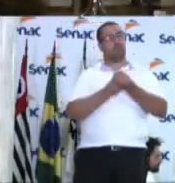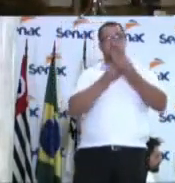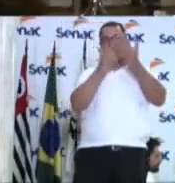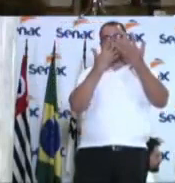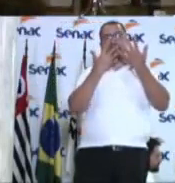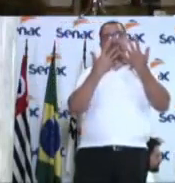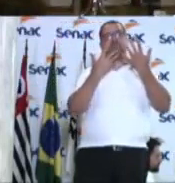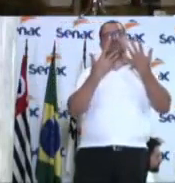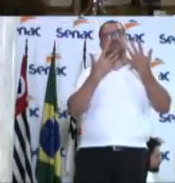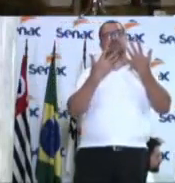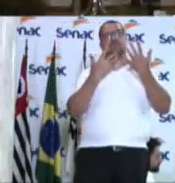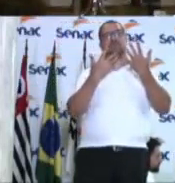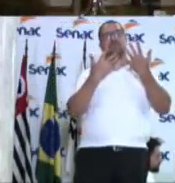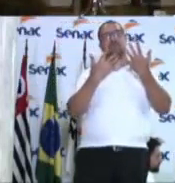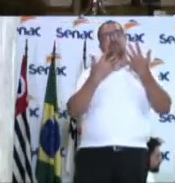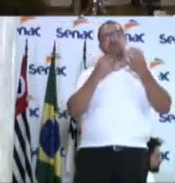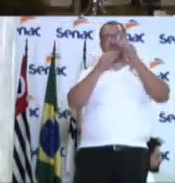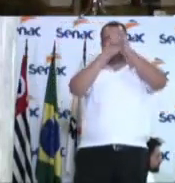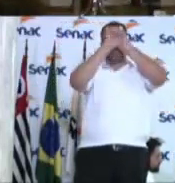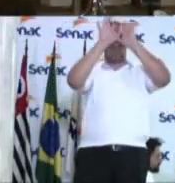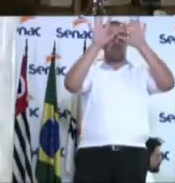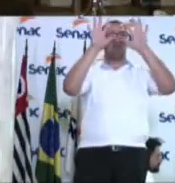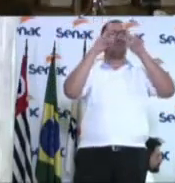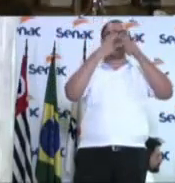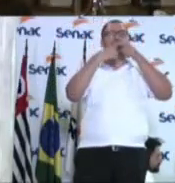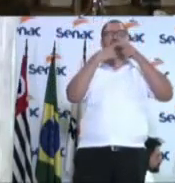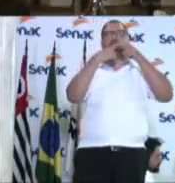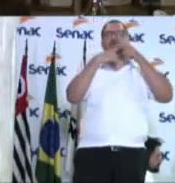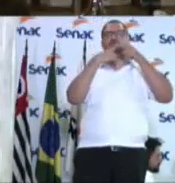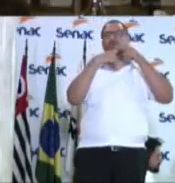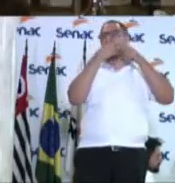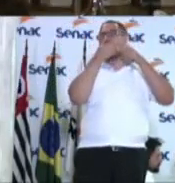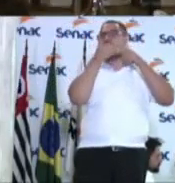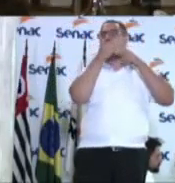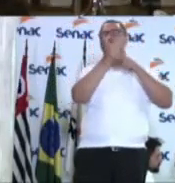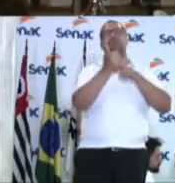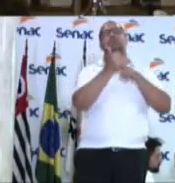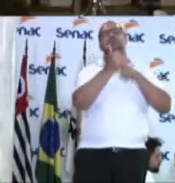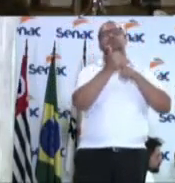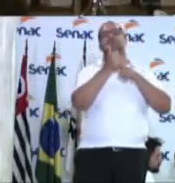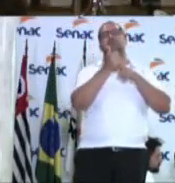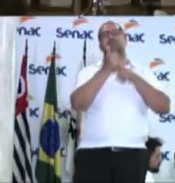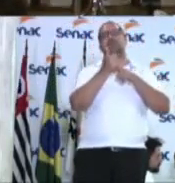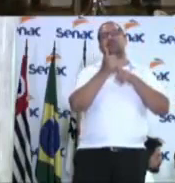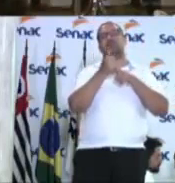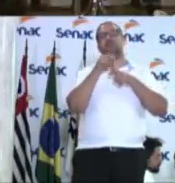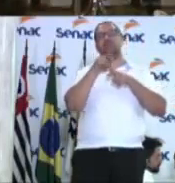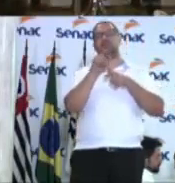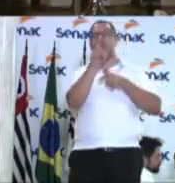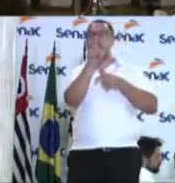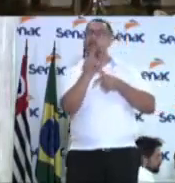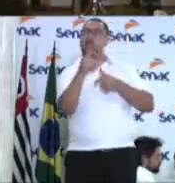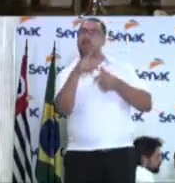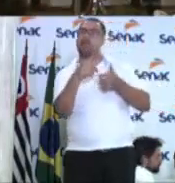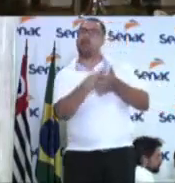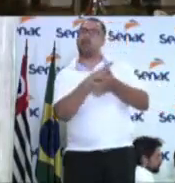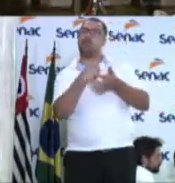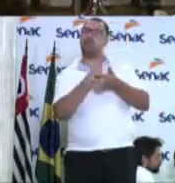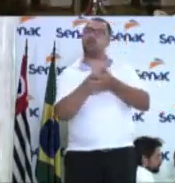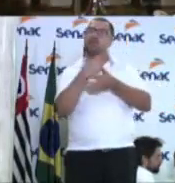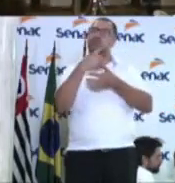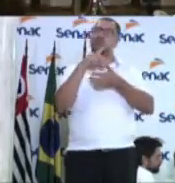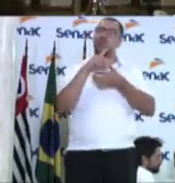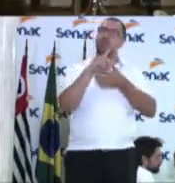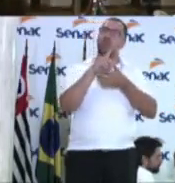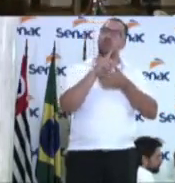responsabilidade da agência falar a verdade. Olha, talvez você esteja errado a respeito do teu discurso, talvez você devesse